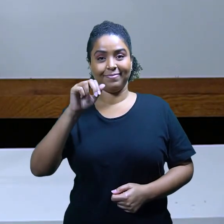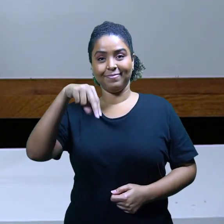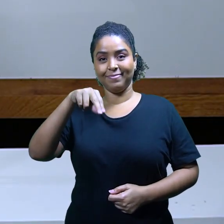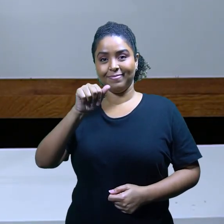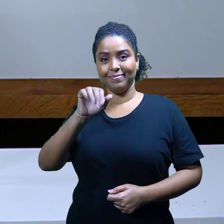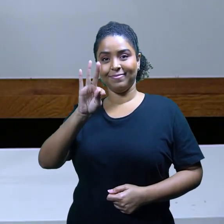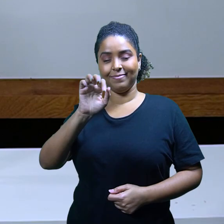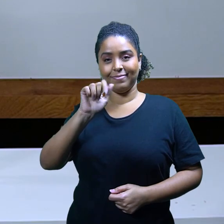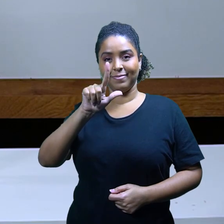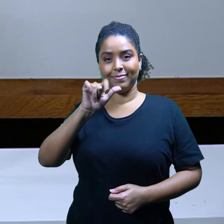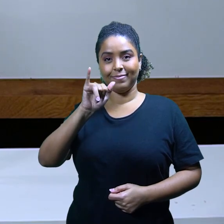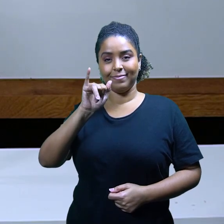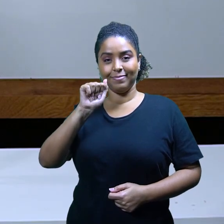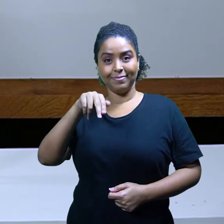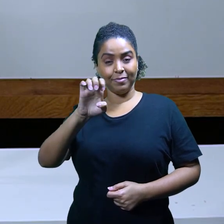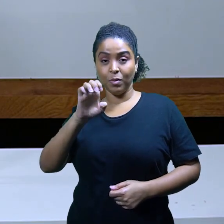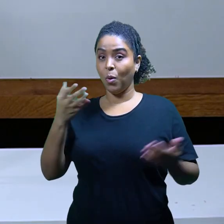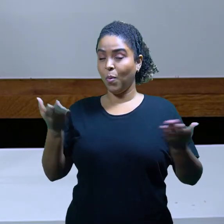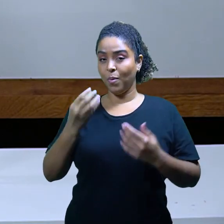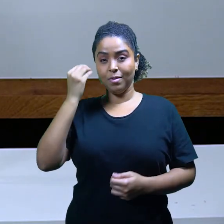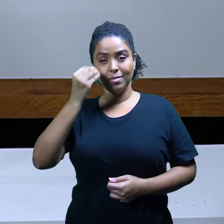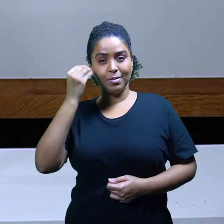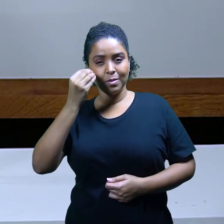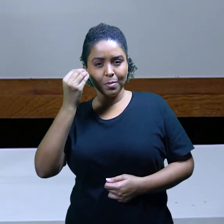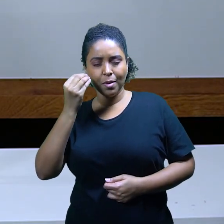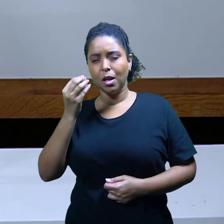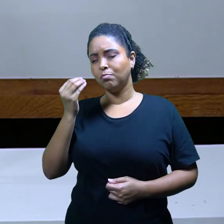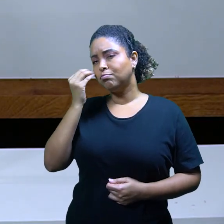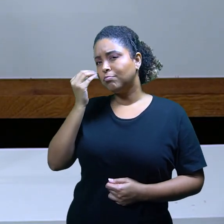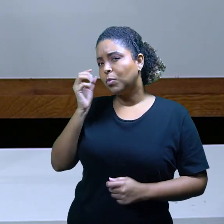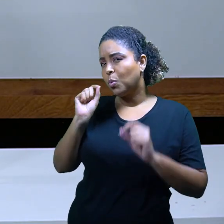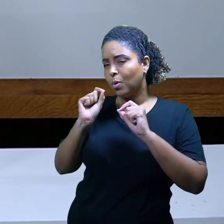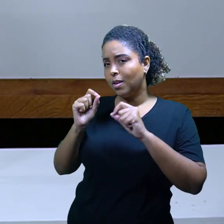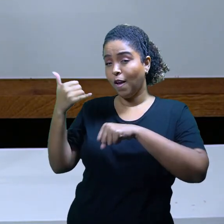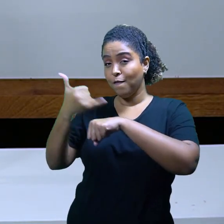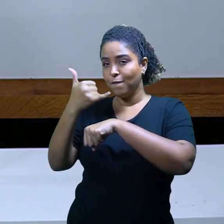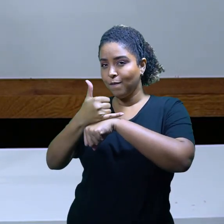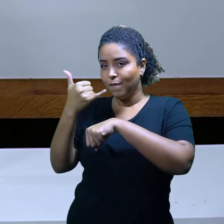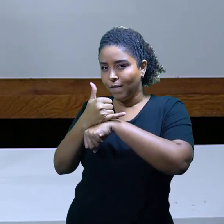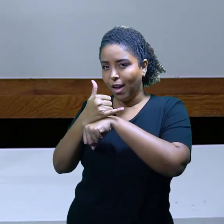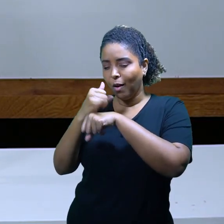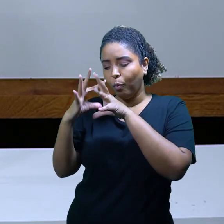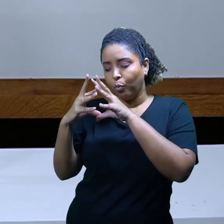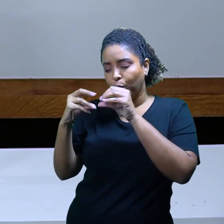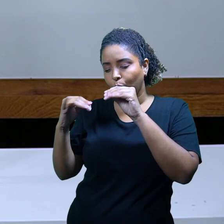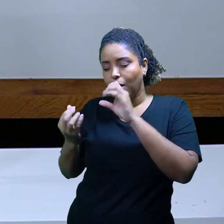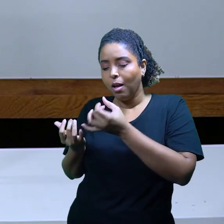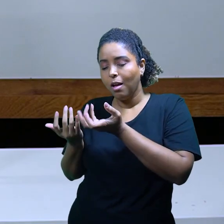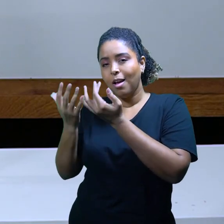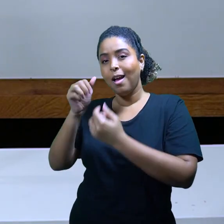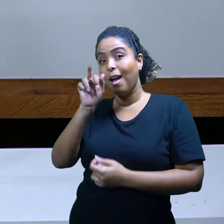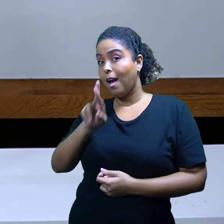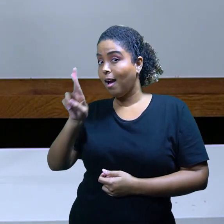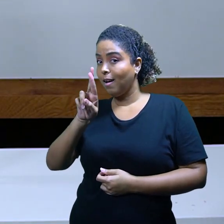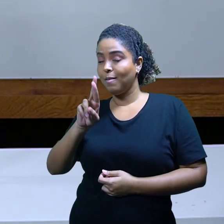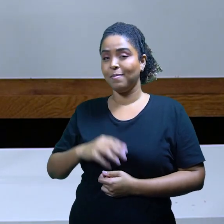Eu sou a professora Nataliane e no experimento de hoje a gente vai observar quanto de ar tem na oxidação do ferro.